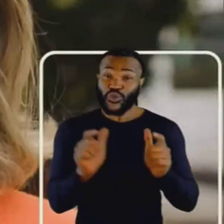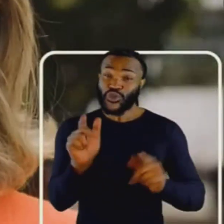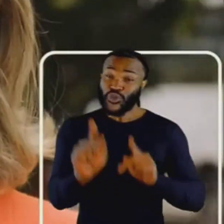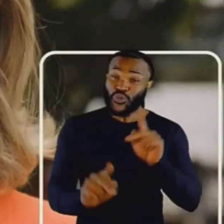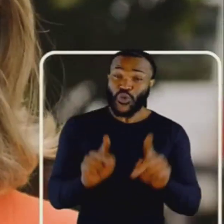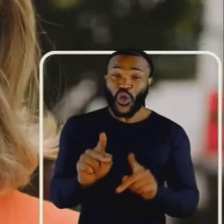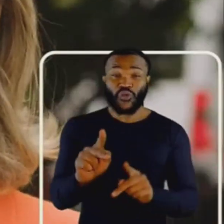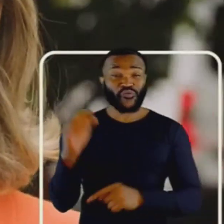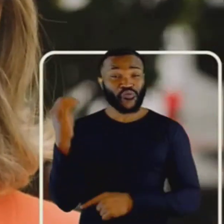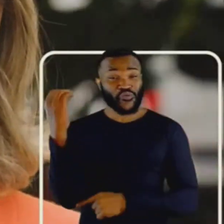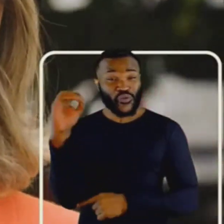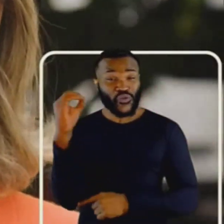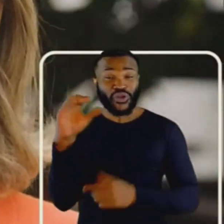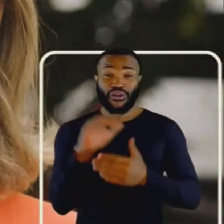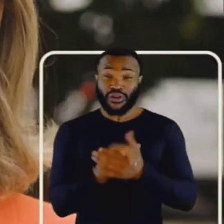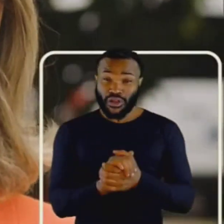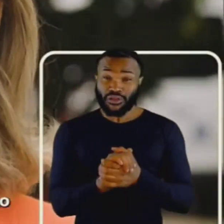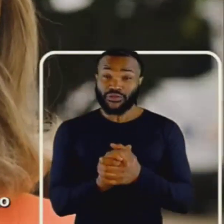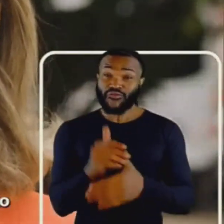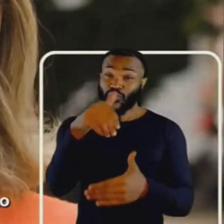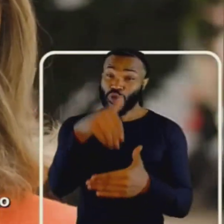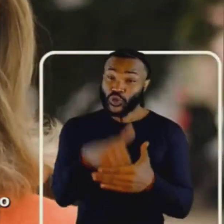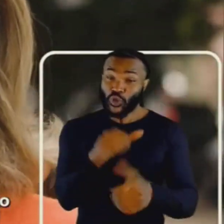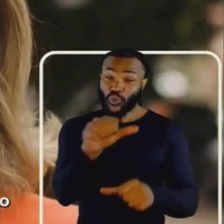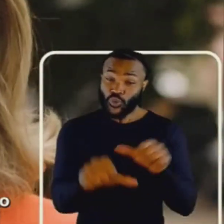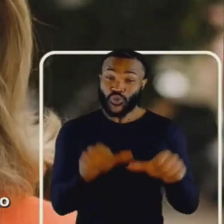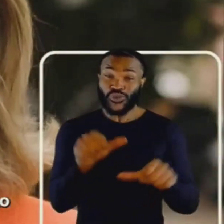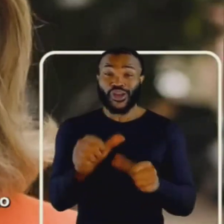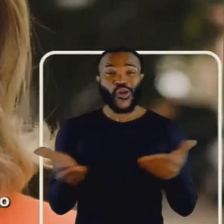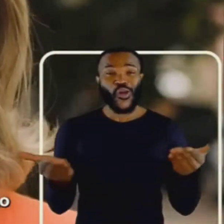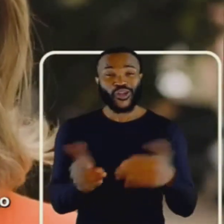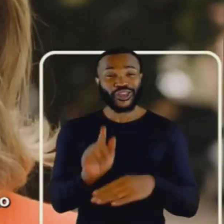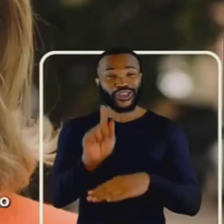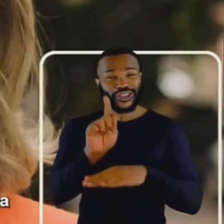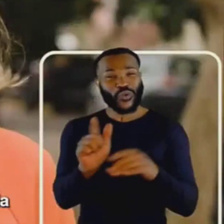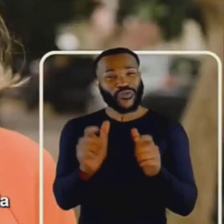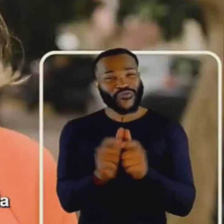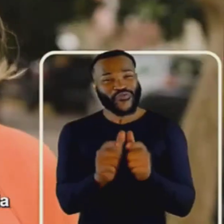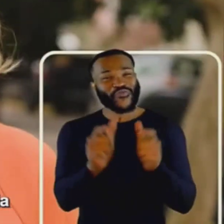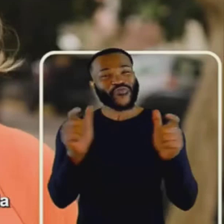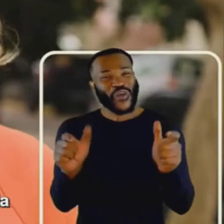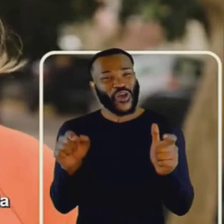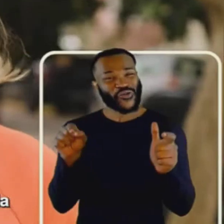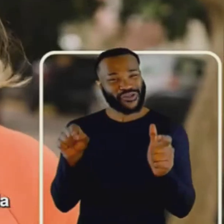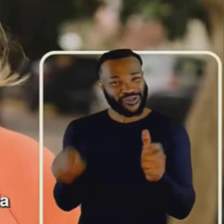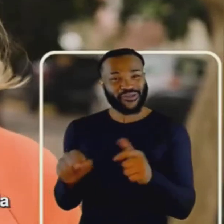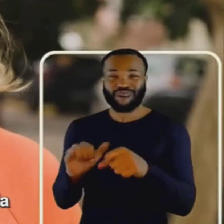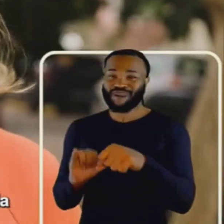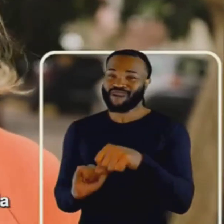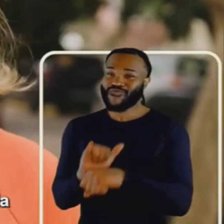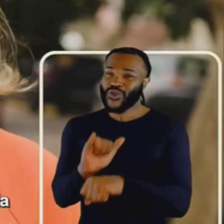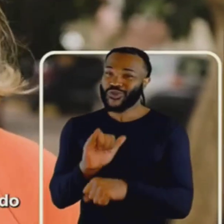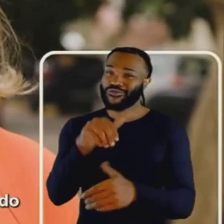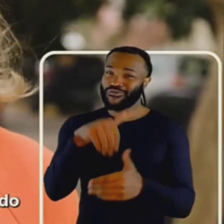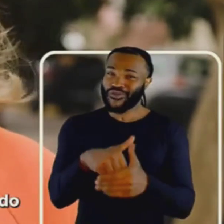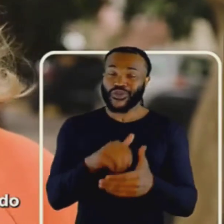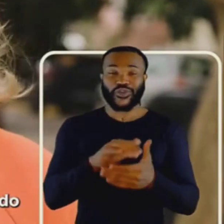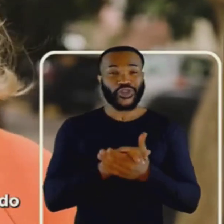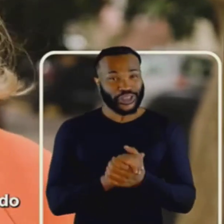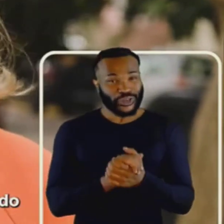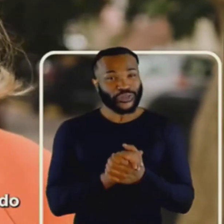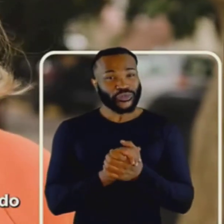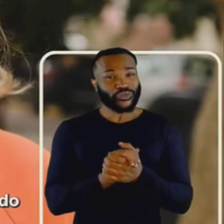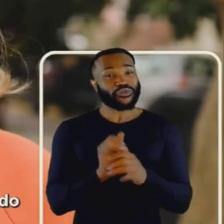A maioria do povo da nossa Porto Alegre voltou para mudar a atual gestão. E uma maioria mais ampla ainda não